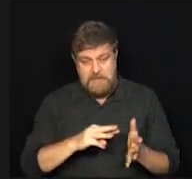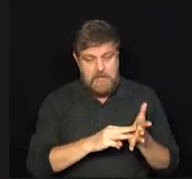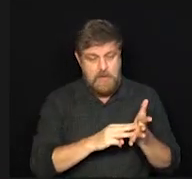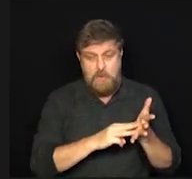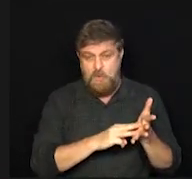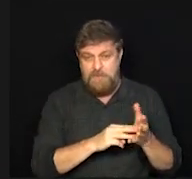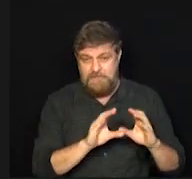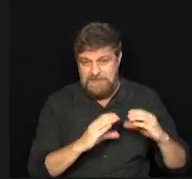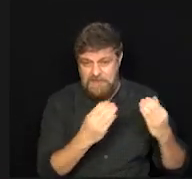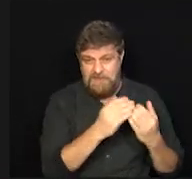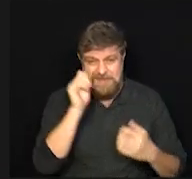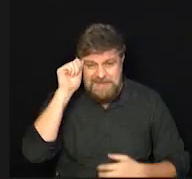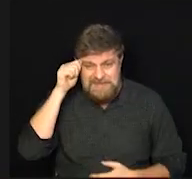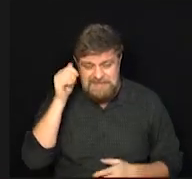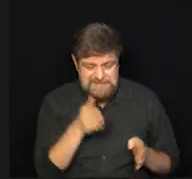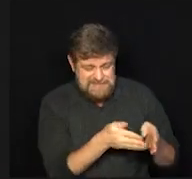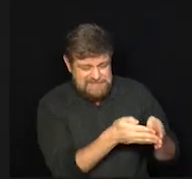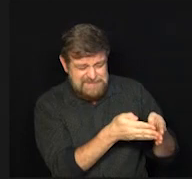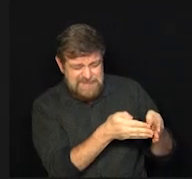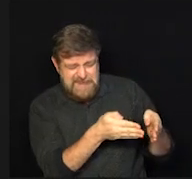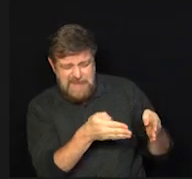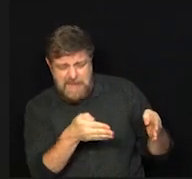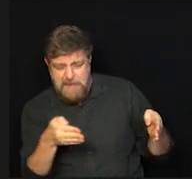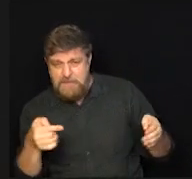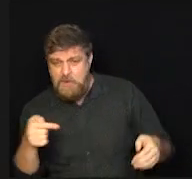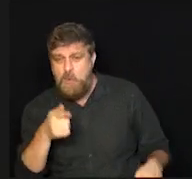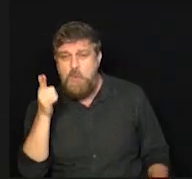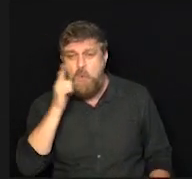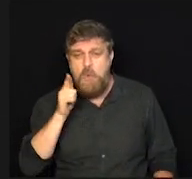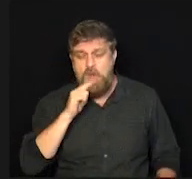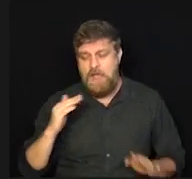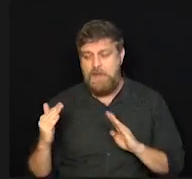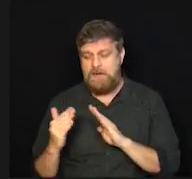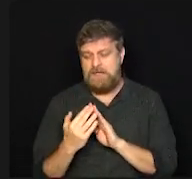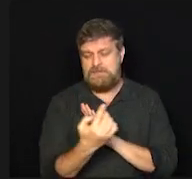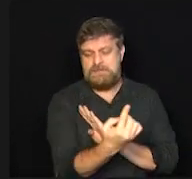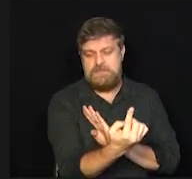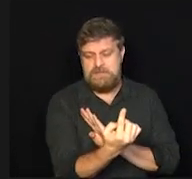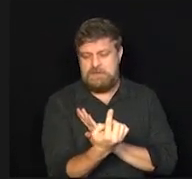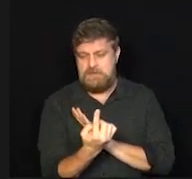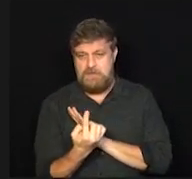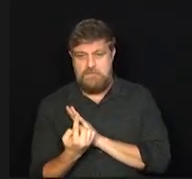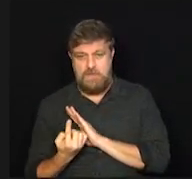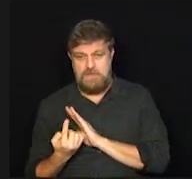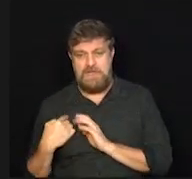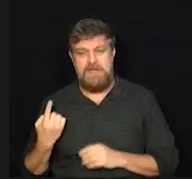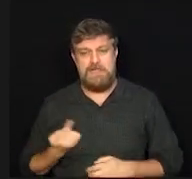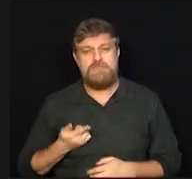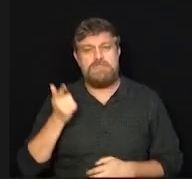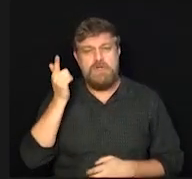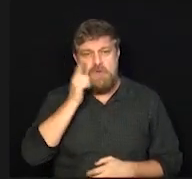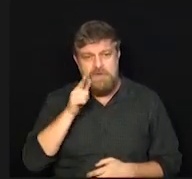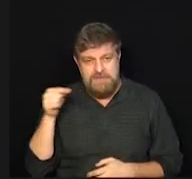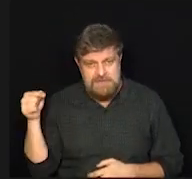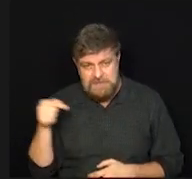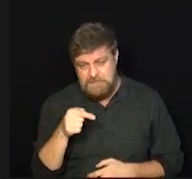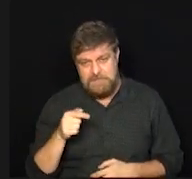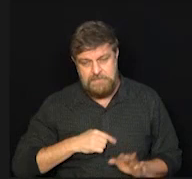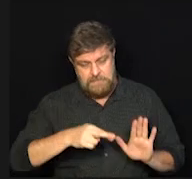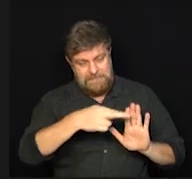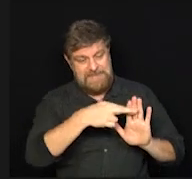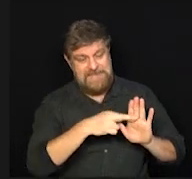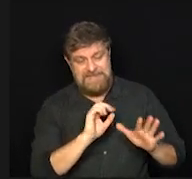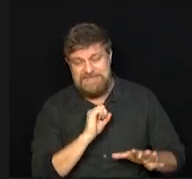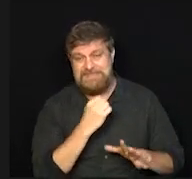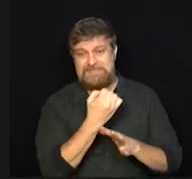rodízio nesse período tão longo possam voltar para casa que a gente posta estabelecer dentro das normas